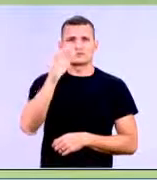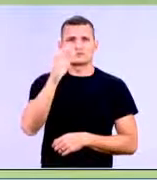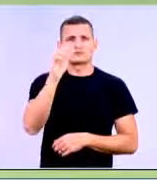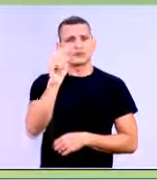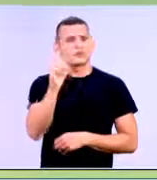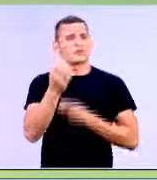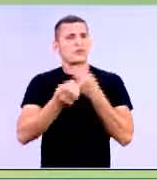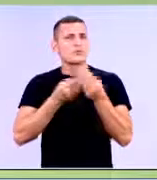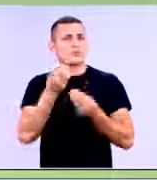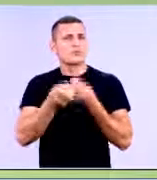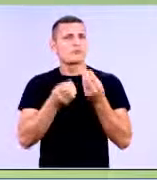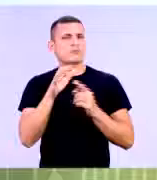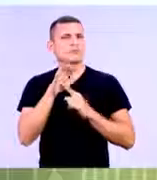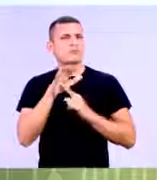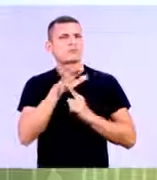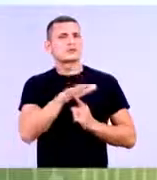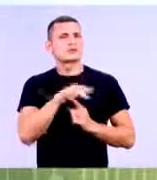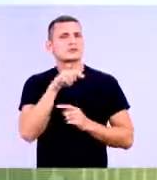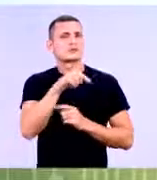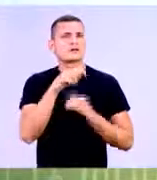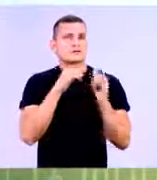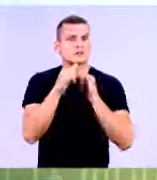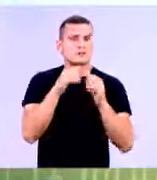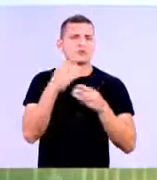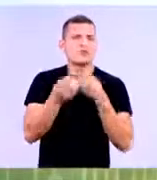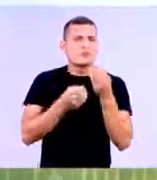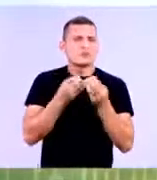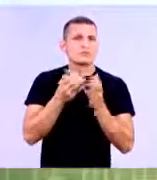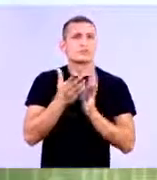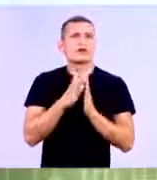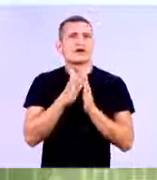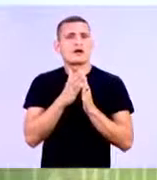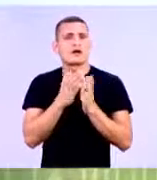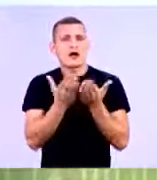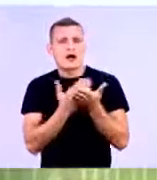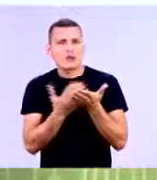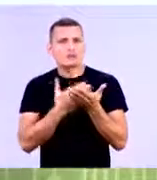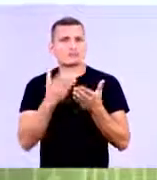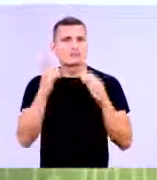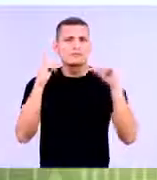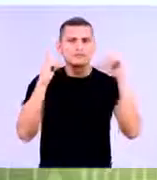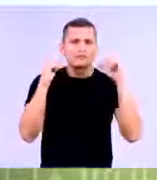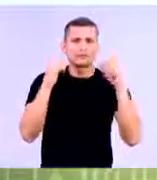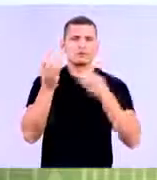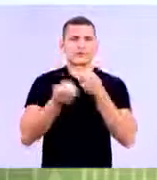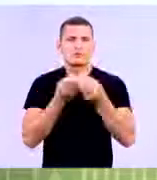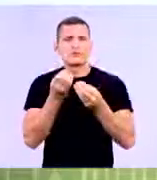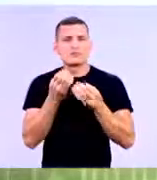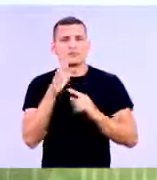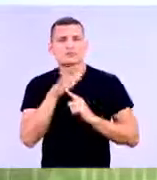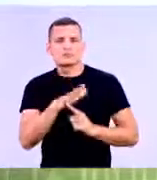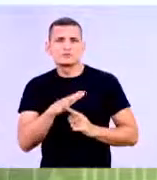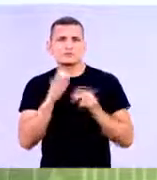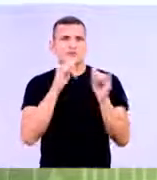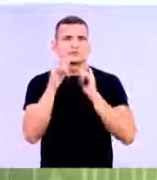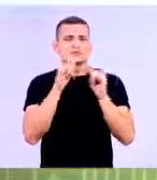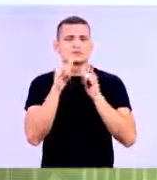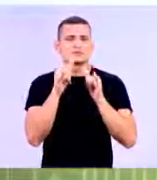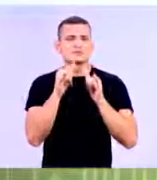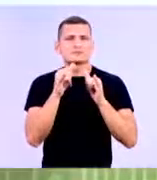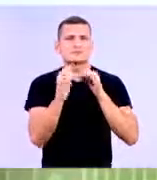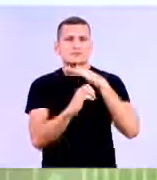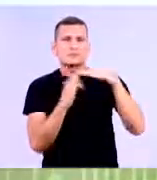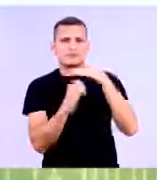mim? Como é que eu vou proteger aquele álbum de fotografias? Como é que eu vou proteger as informações que circulam na empresa?